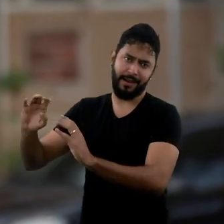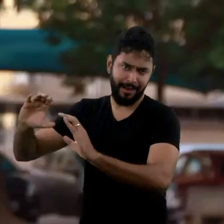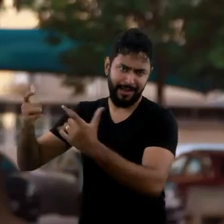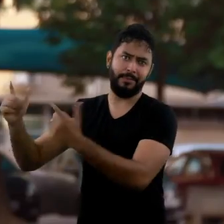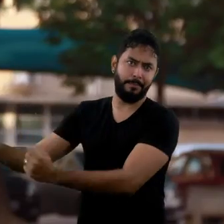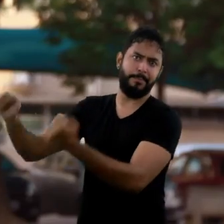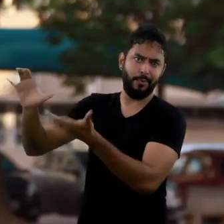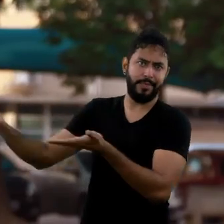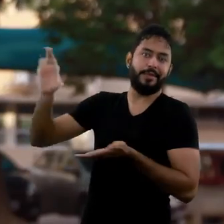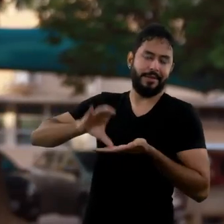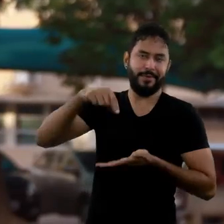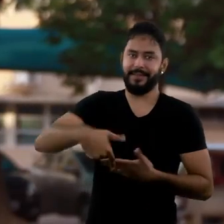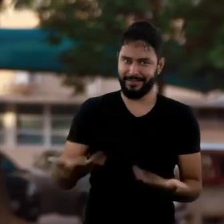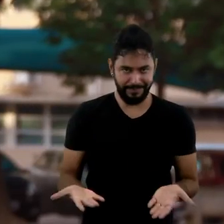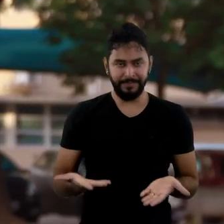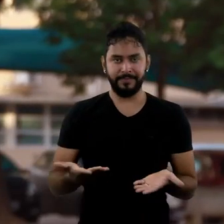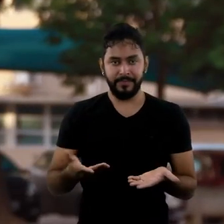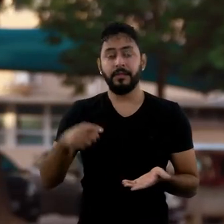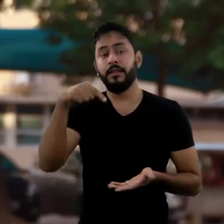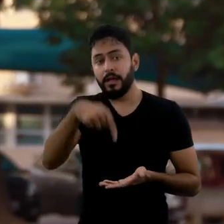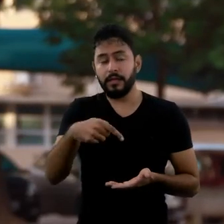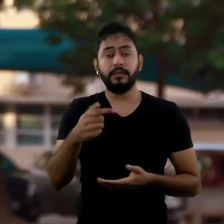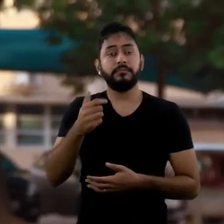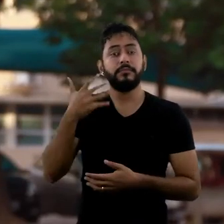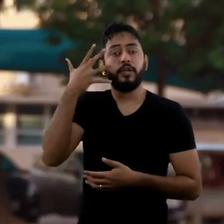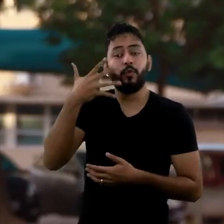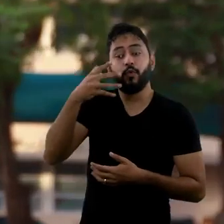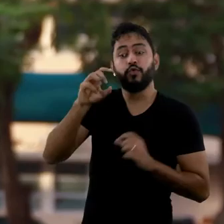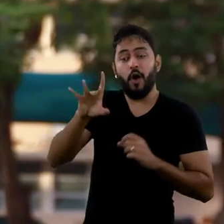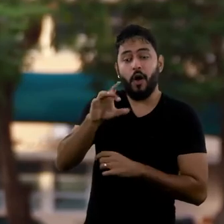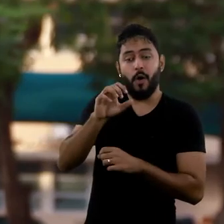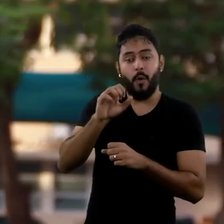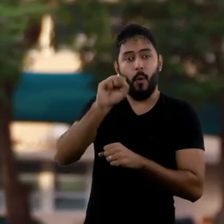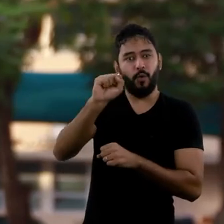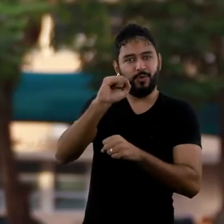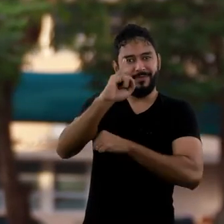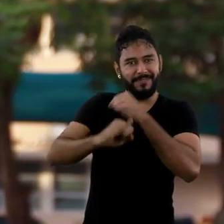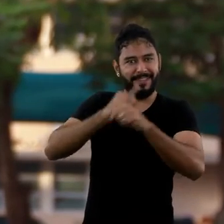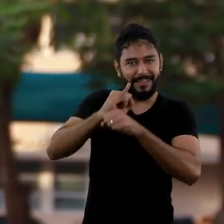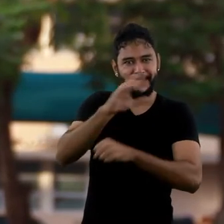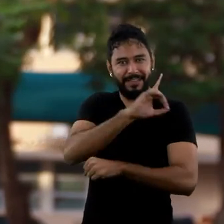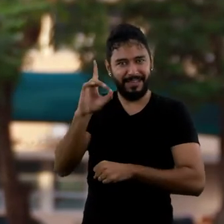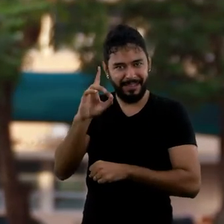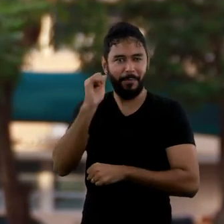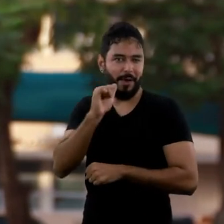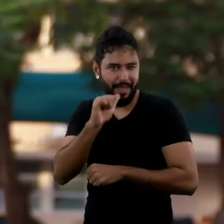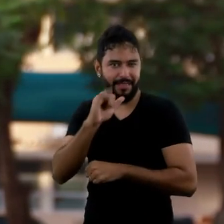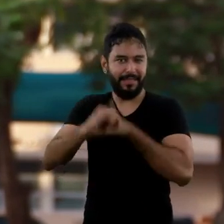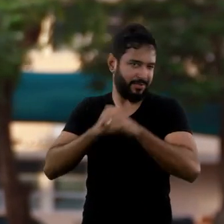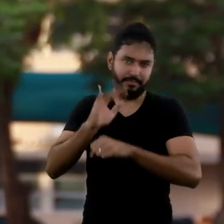aqui. Então, que esse discurso não se encerre no 8 de março, mas que o 8 de março seja o marco de um